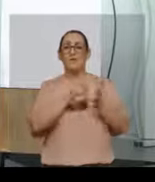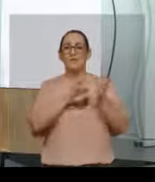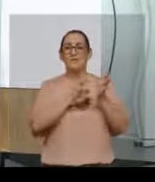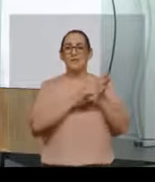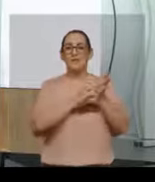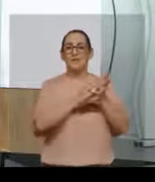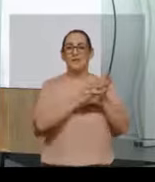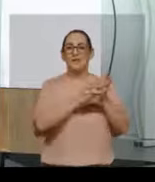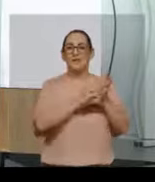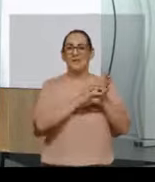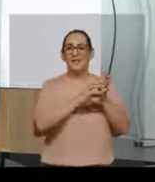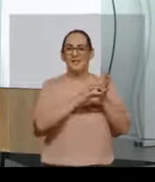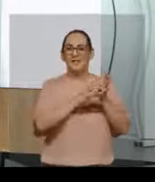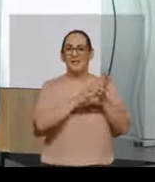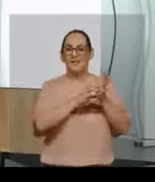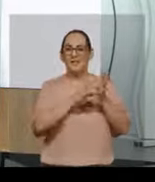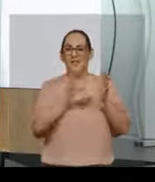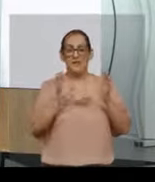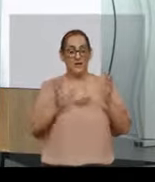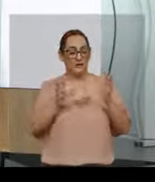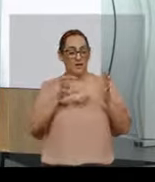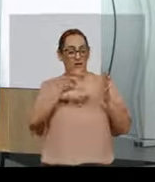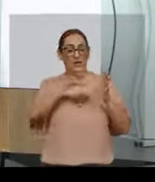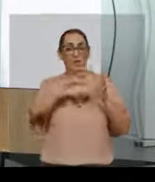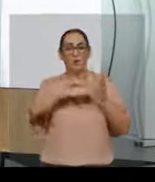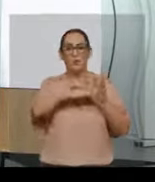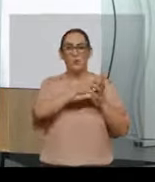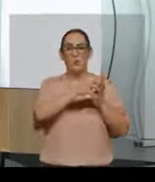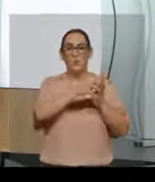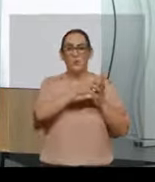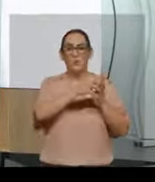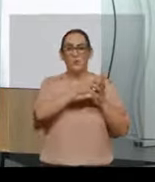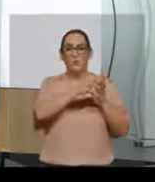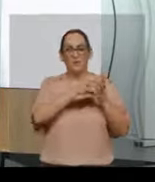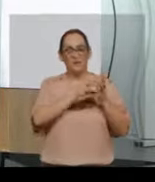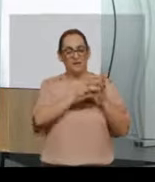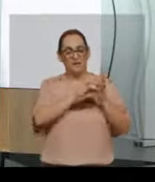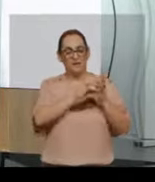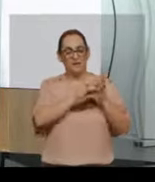ela foi englobada por uma